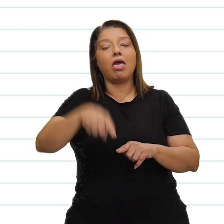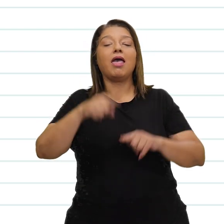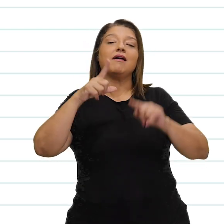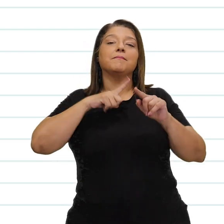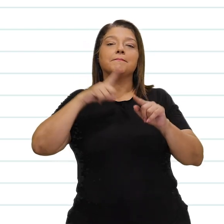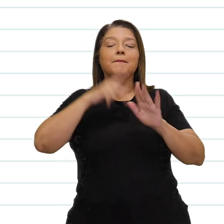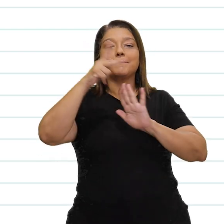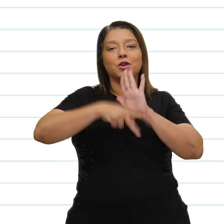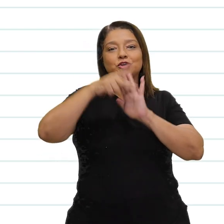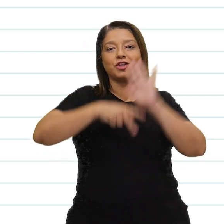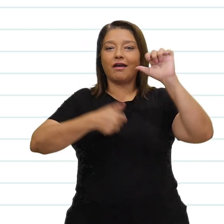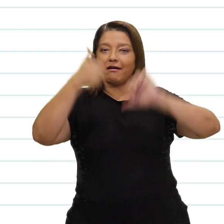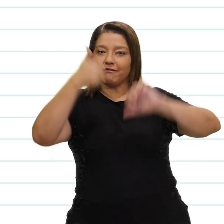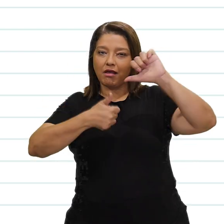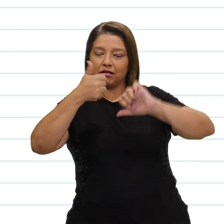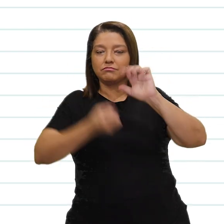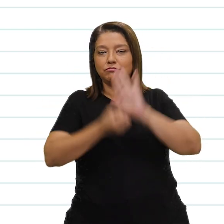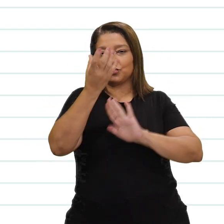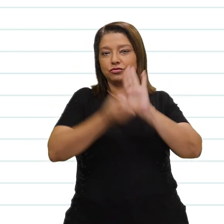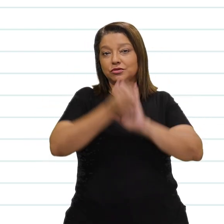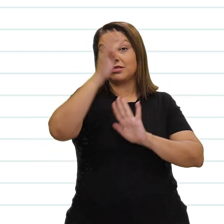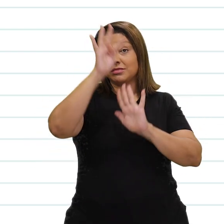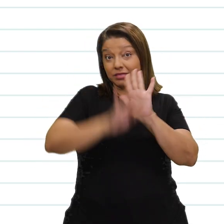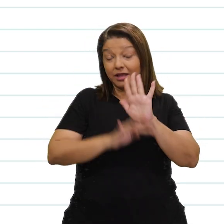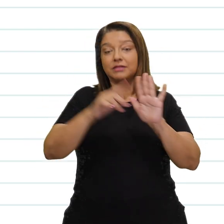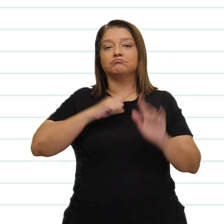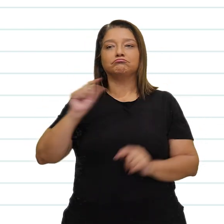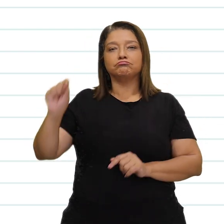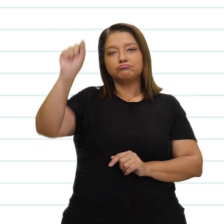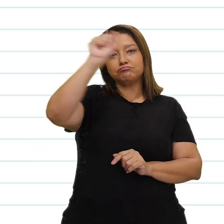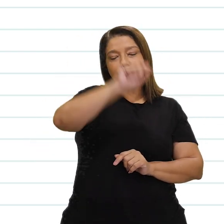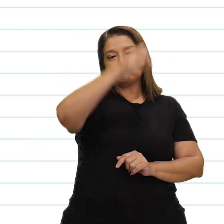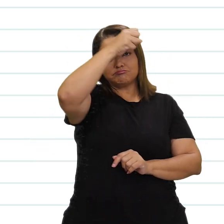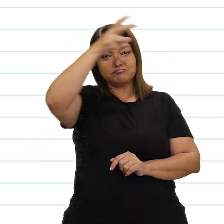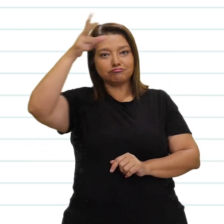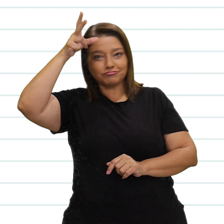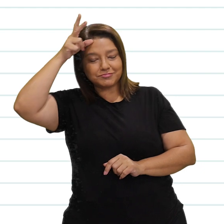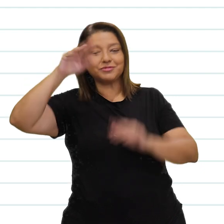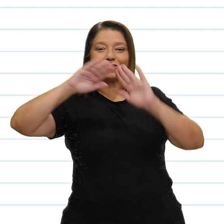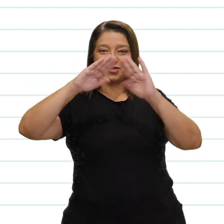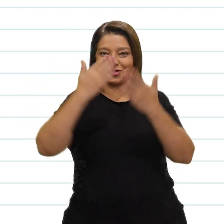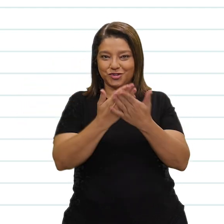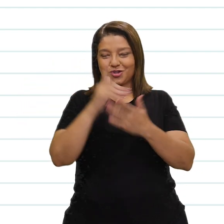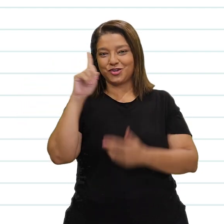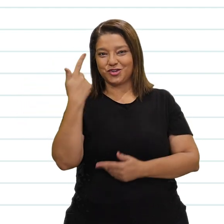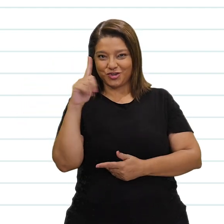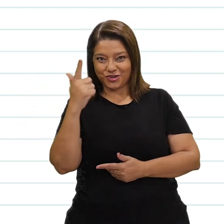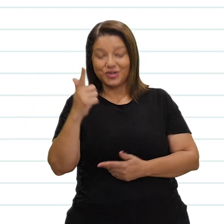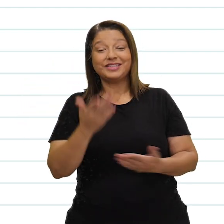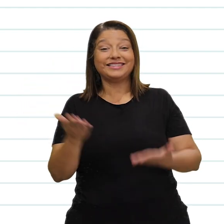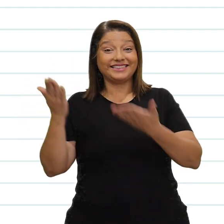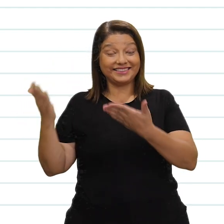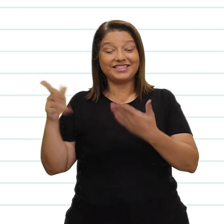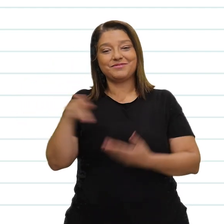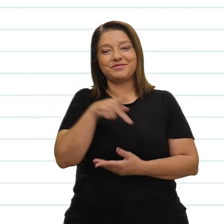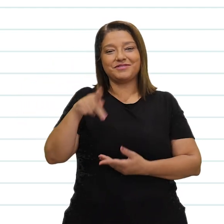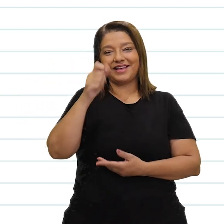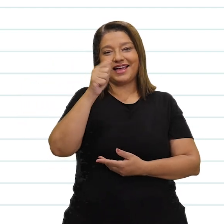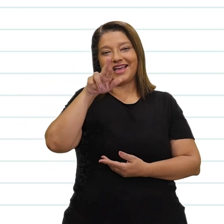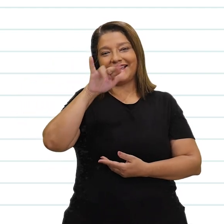Produção de Texto em Rede, da Secretaria Municipal de Educação de Goiânia, e eu sou a professora